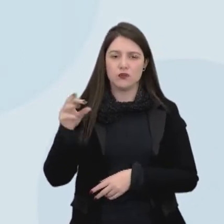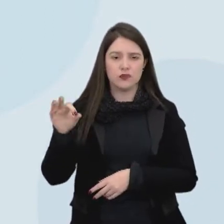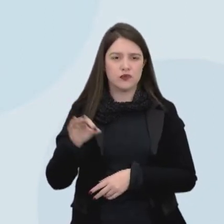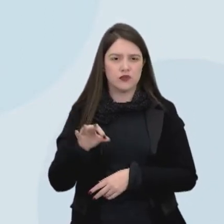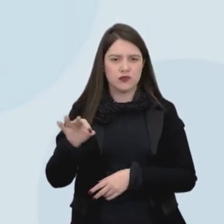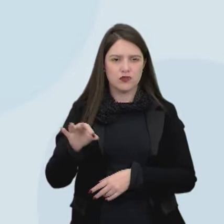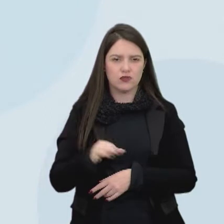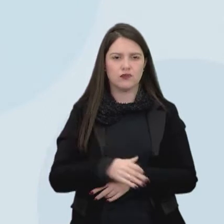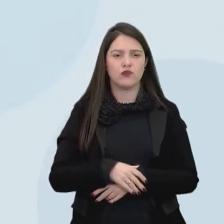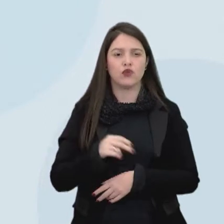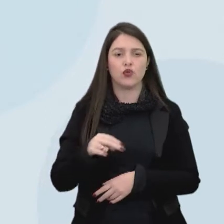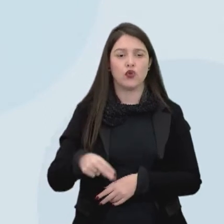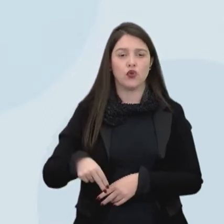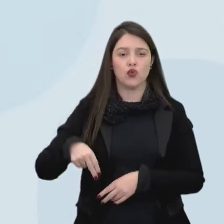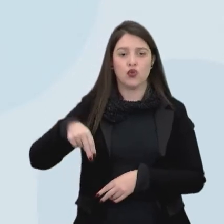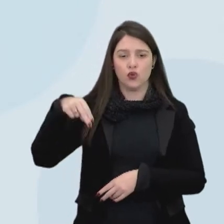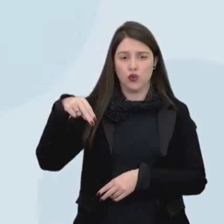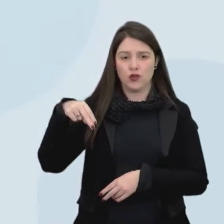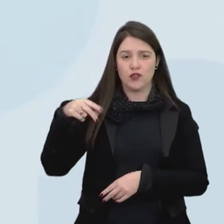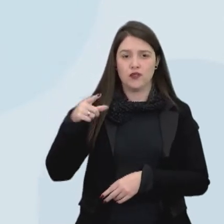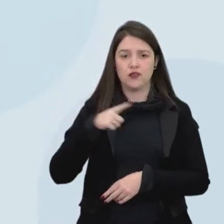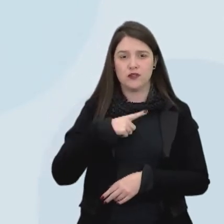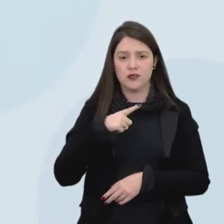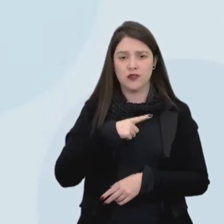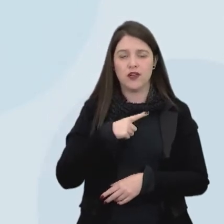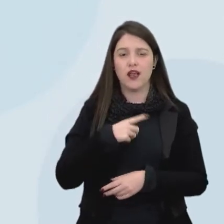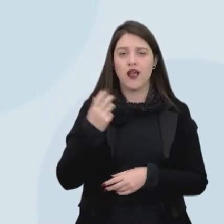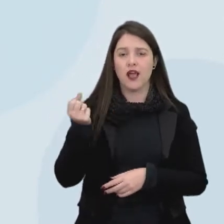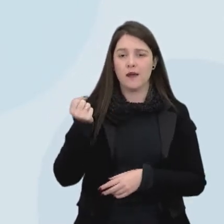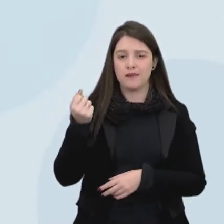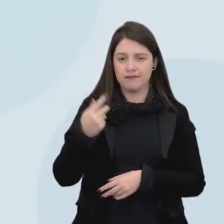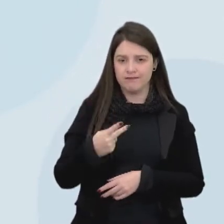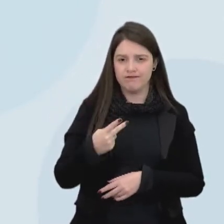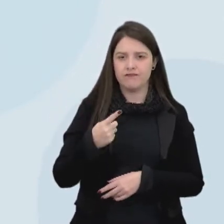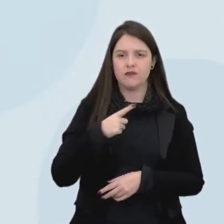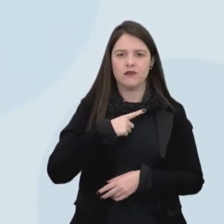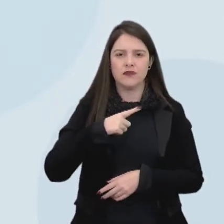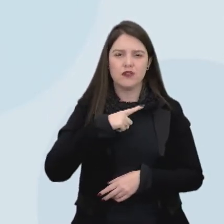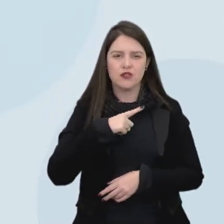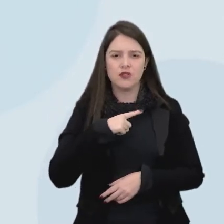No nordeste, o maior rendimento vem de aposentadoria e pensão,